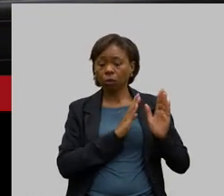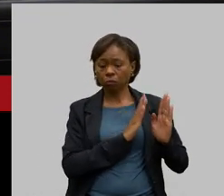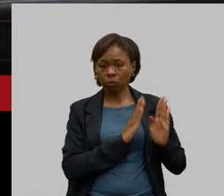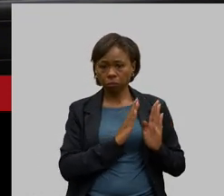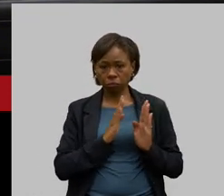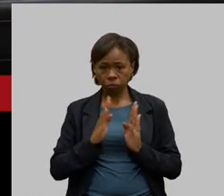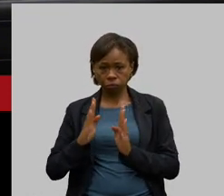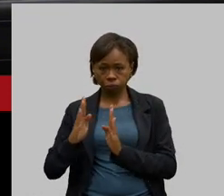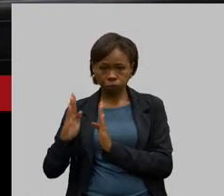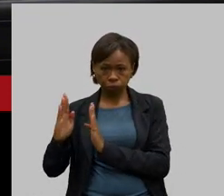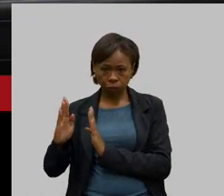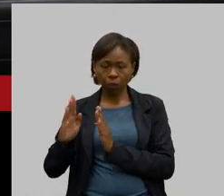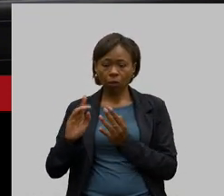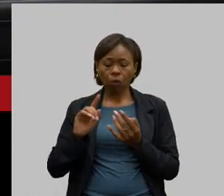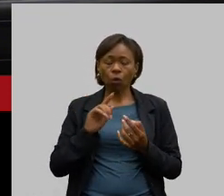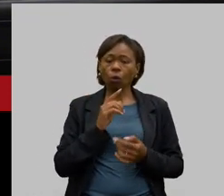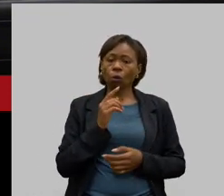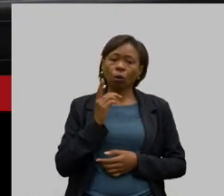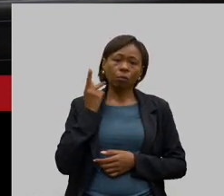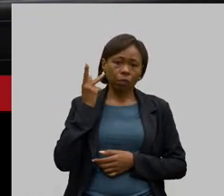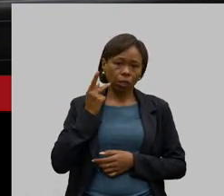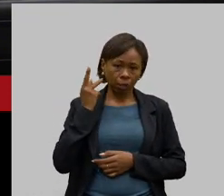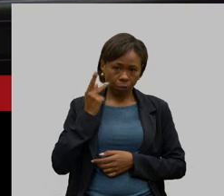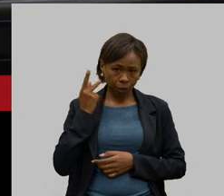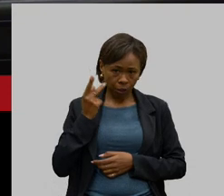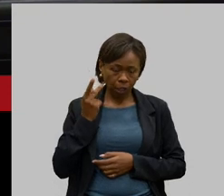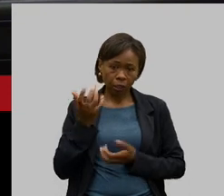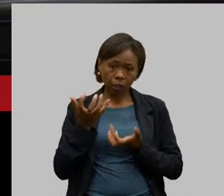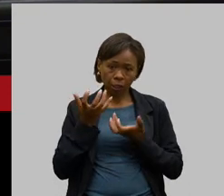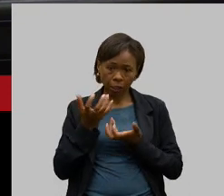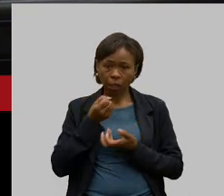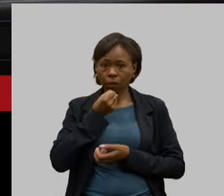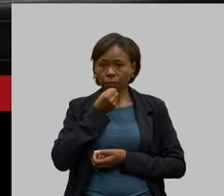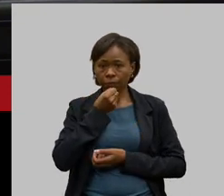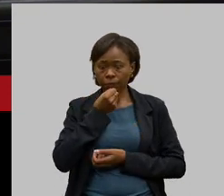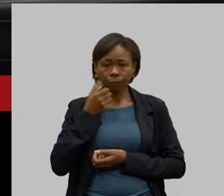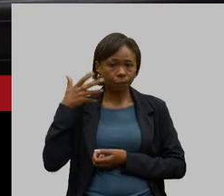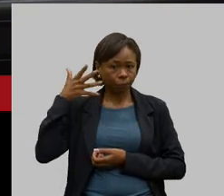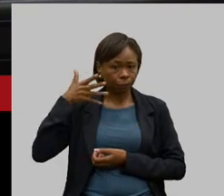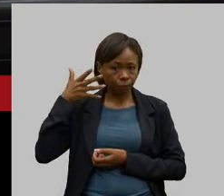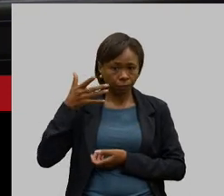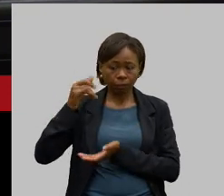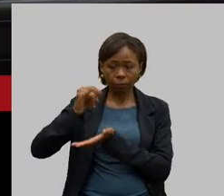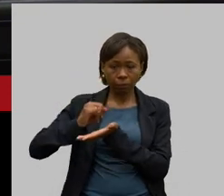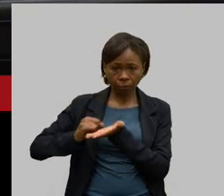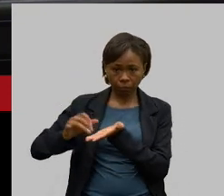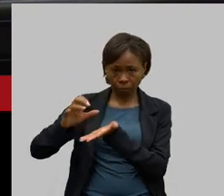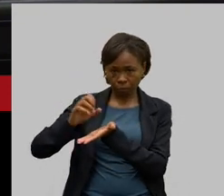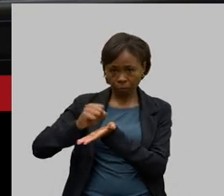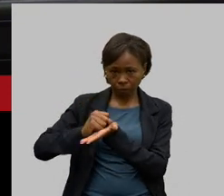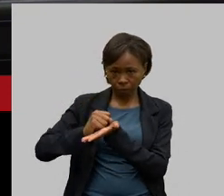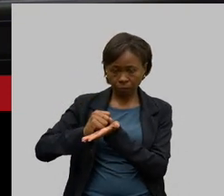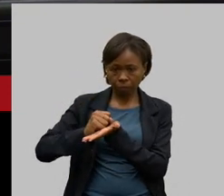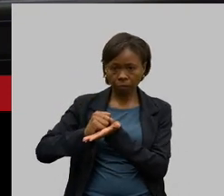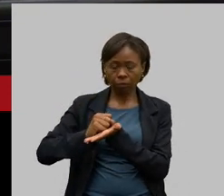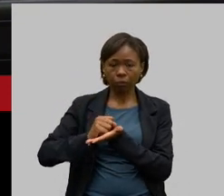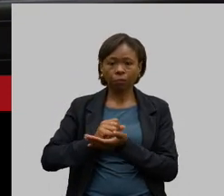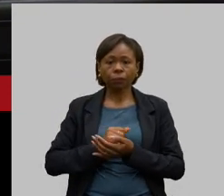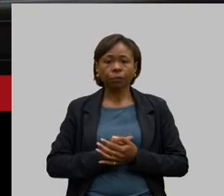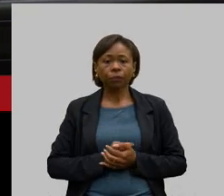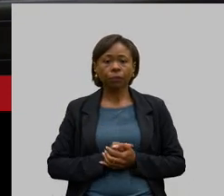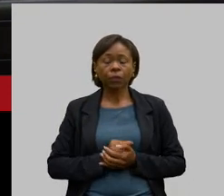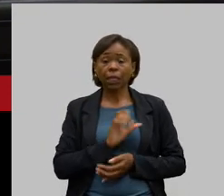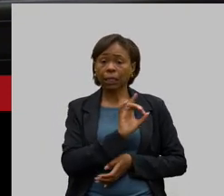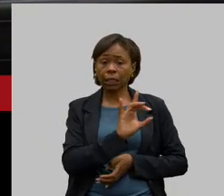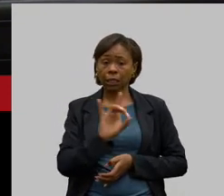qu os parlamentares que desejarem fazer uso da palavra devem se inscrever pessoalmente junto de assessoria da comissão C cada